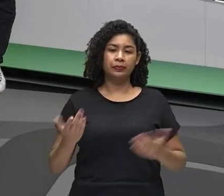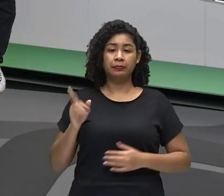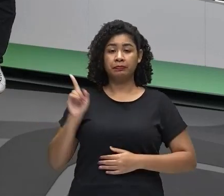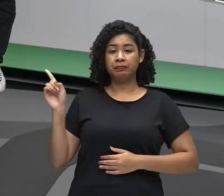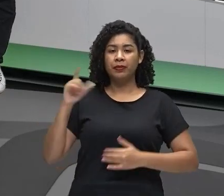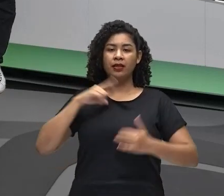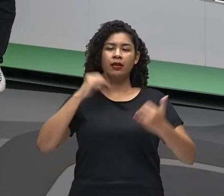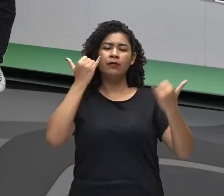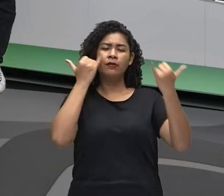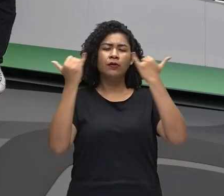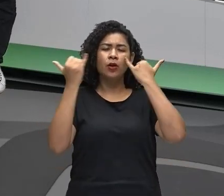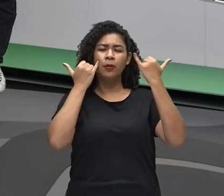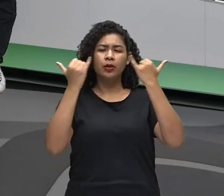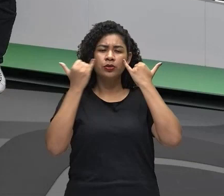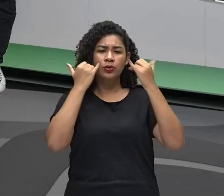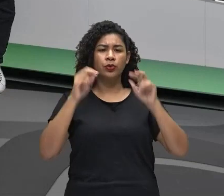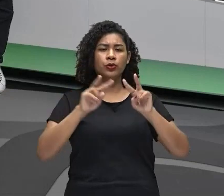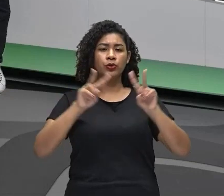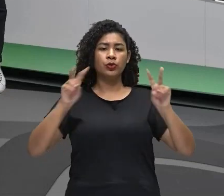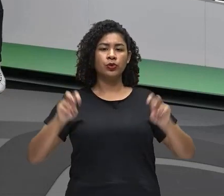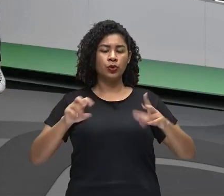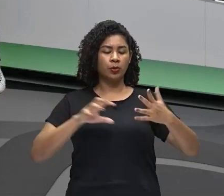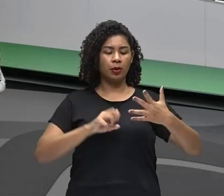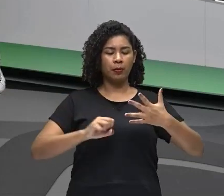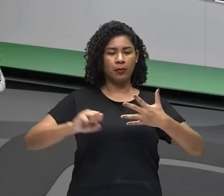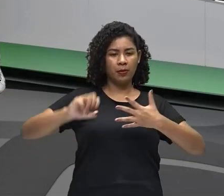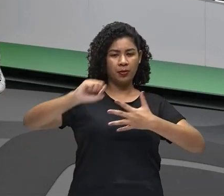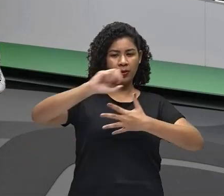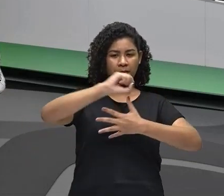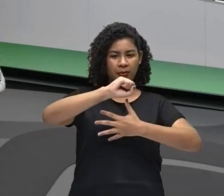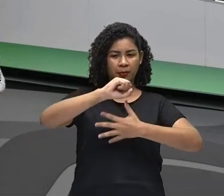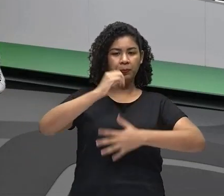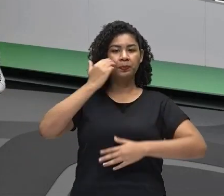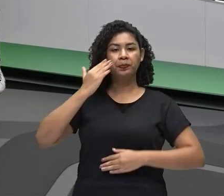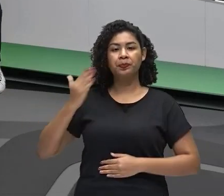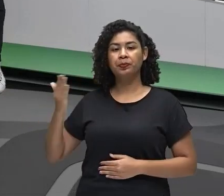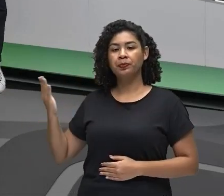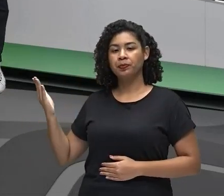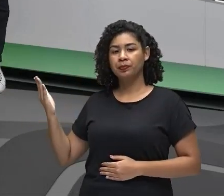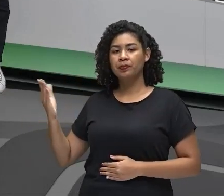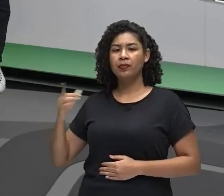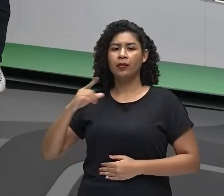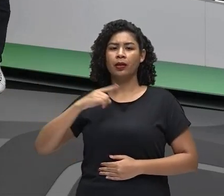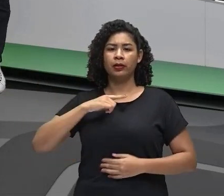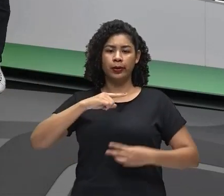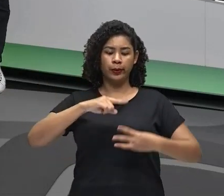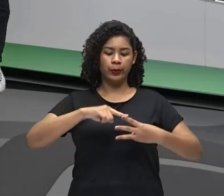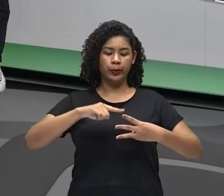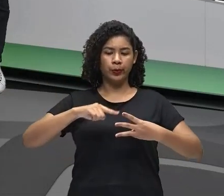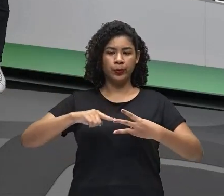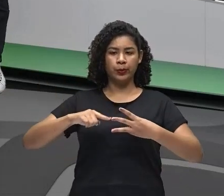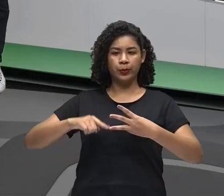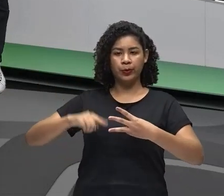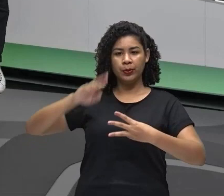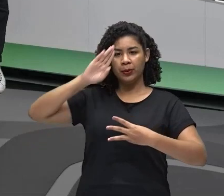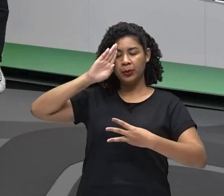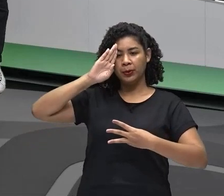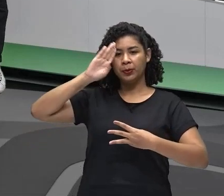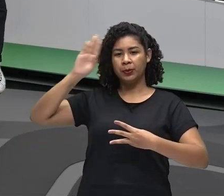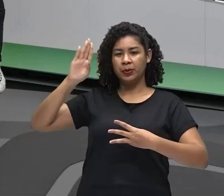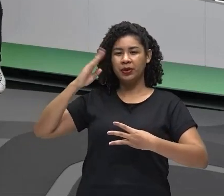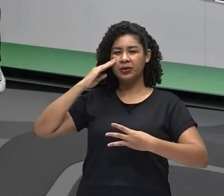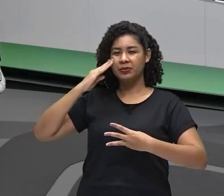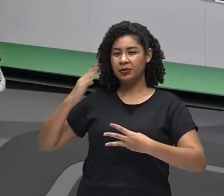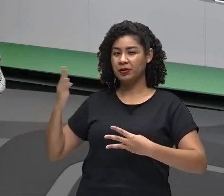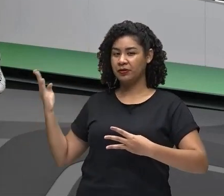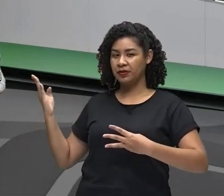cadeias alimentares. Então, olha só, nosso tópico lá, ó, cadeia alimentar. E aí você já viu que nós temos, então, os seres, né, que